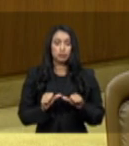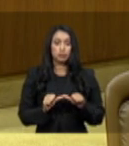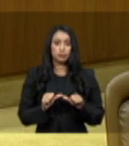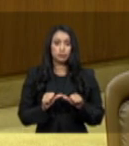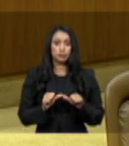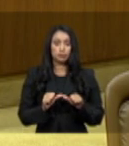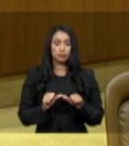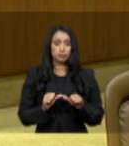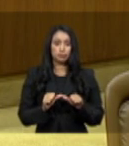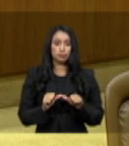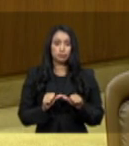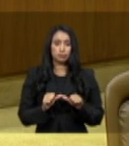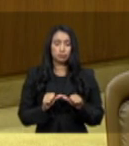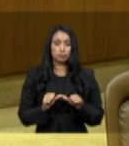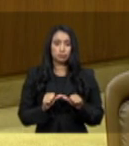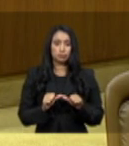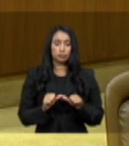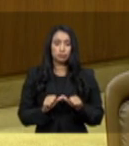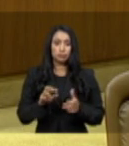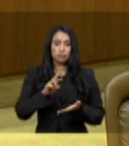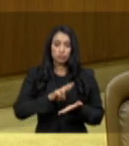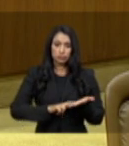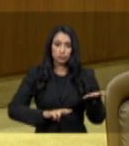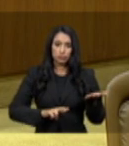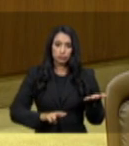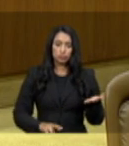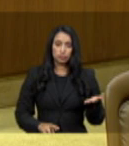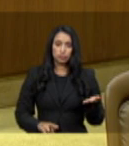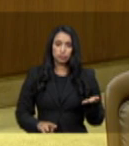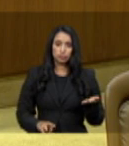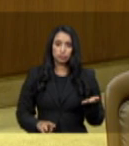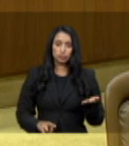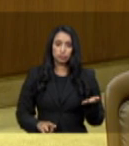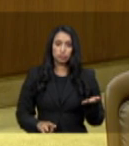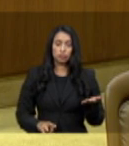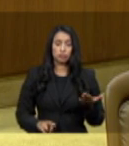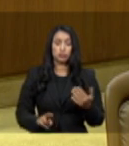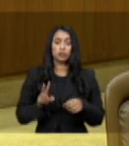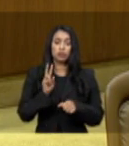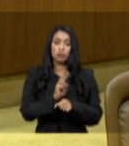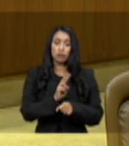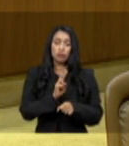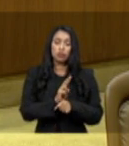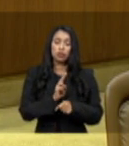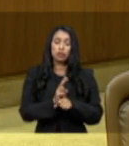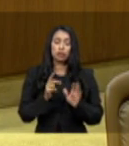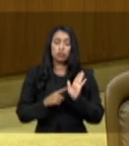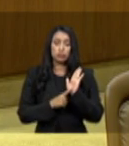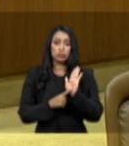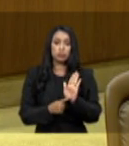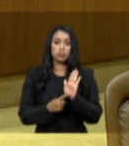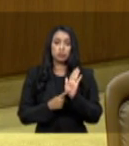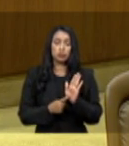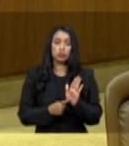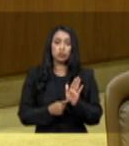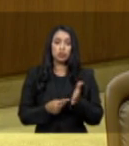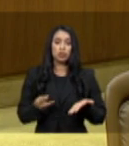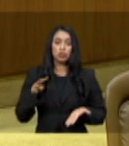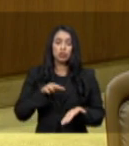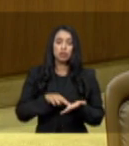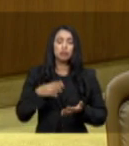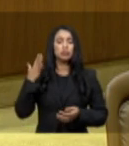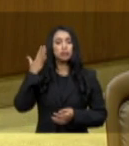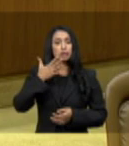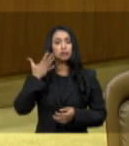é o relatório inclusive os cálculos como foi mostrar inclusive na sustentação